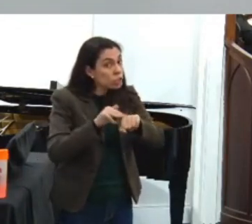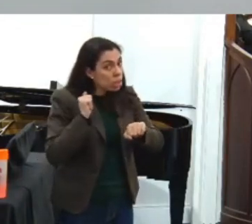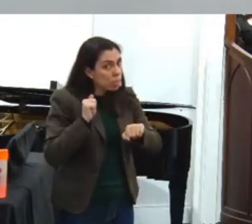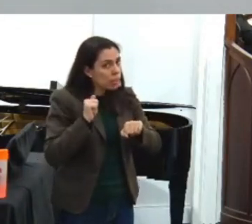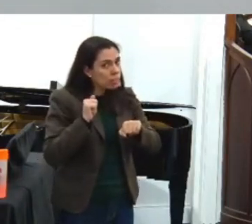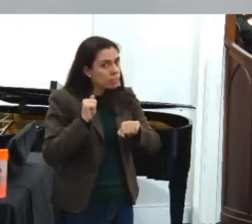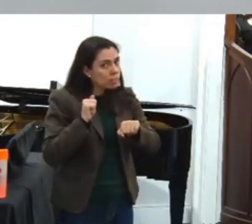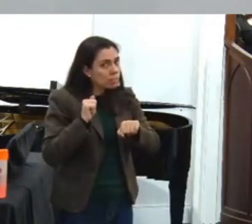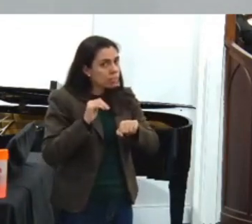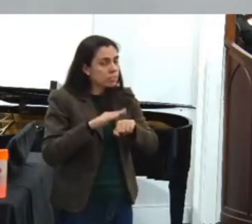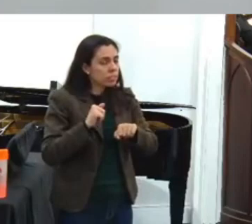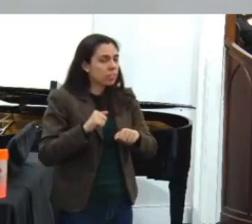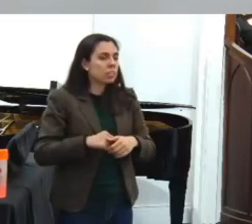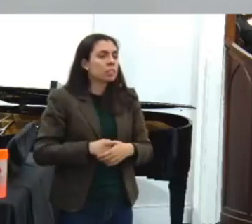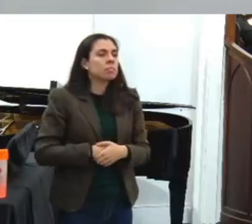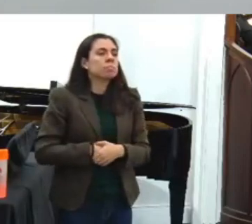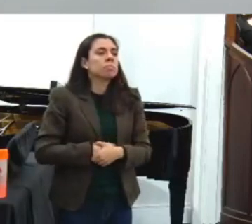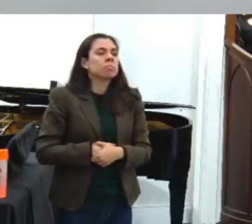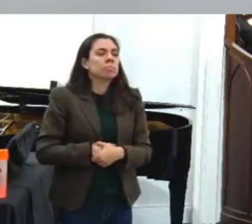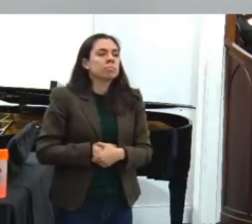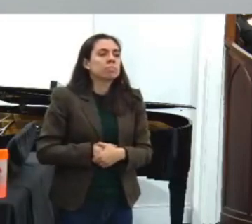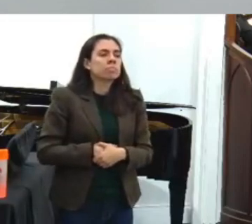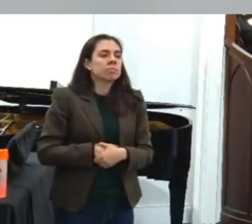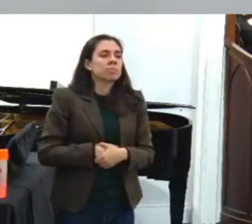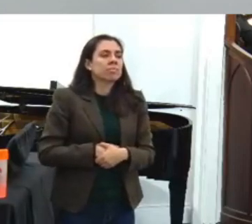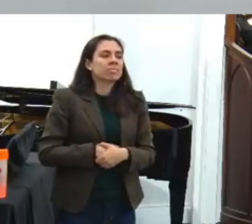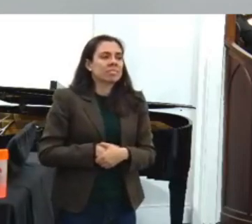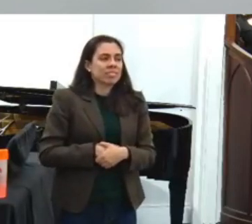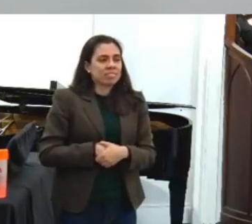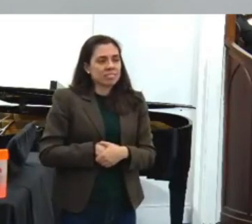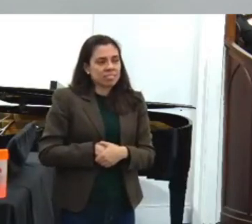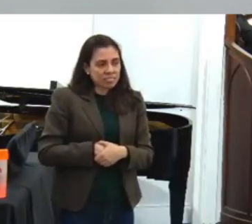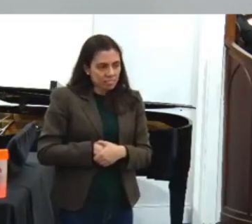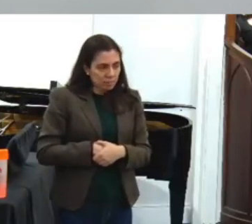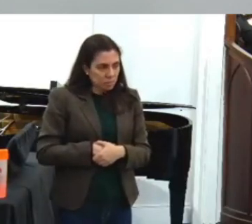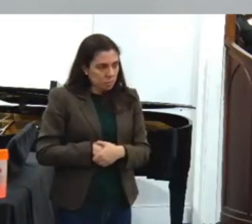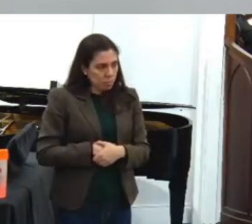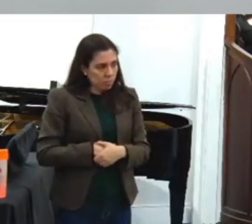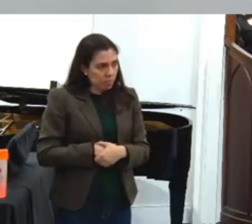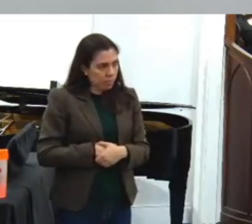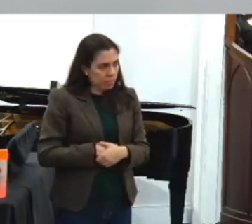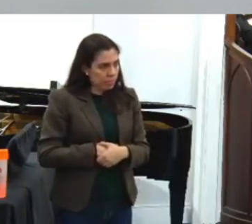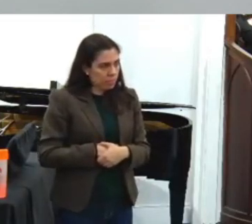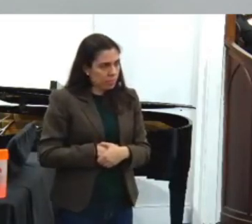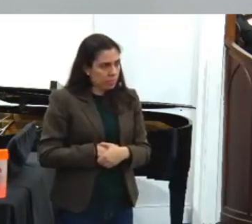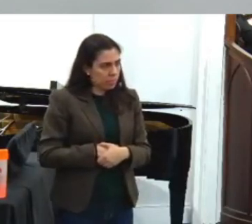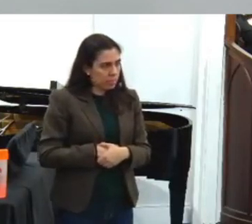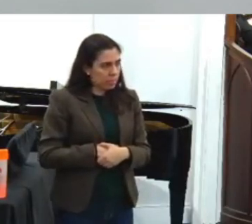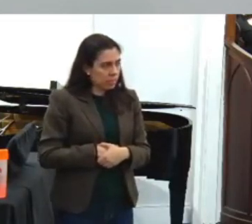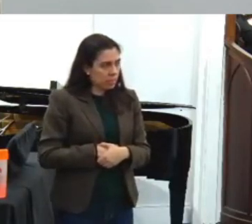Ele vai ao encontro dos seus. Vai ao encontro dos seus.